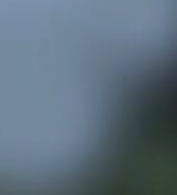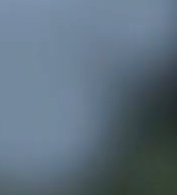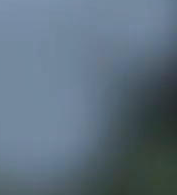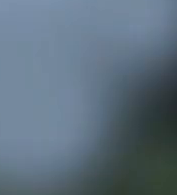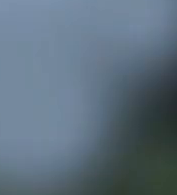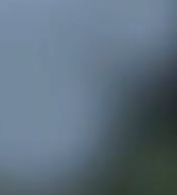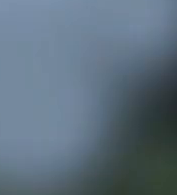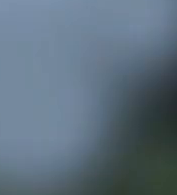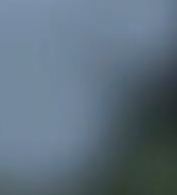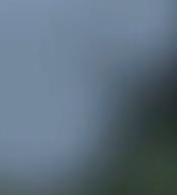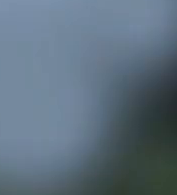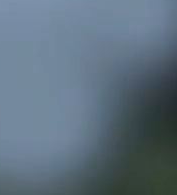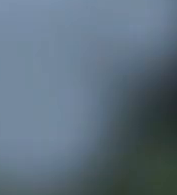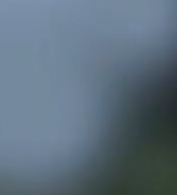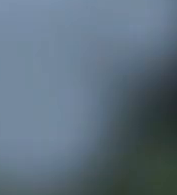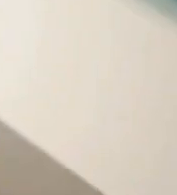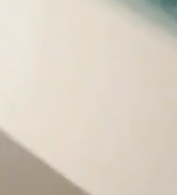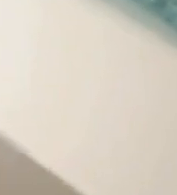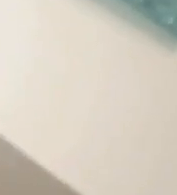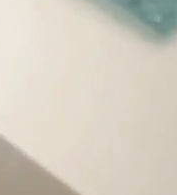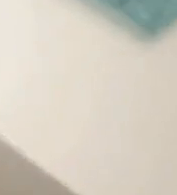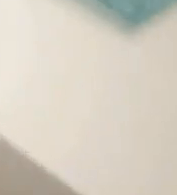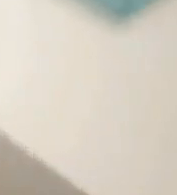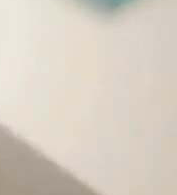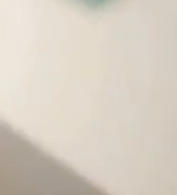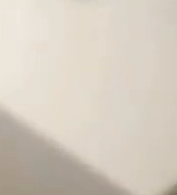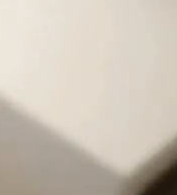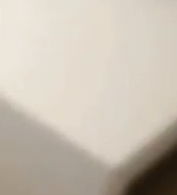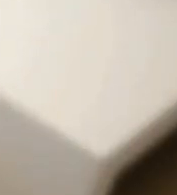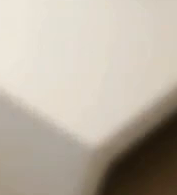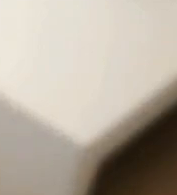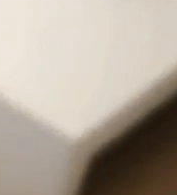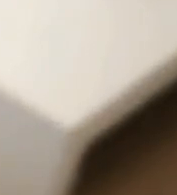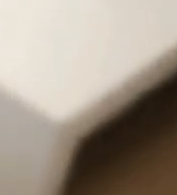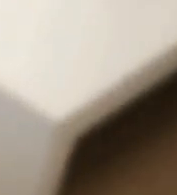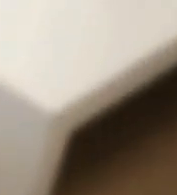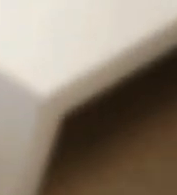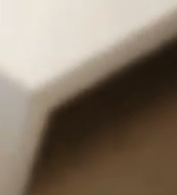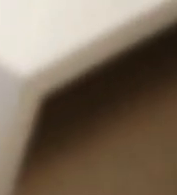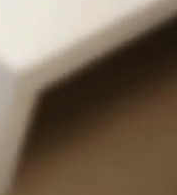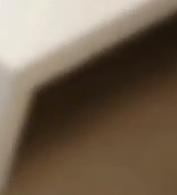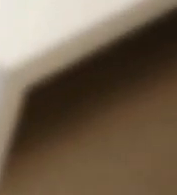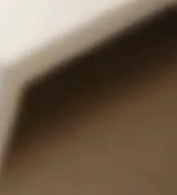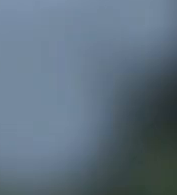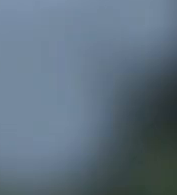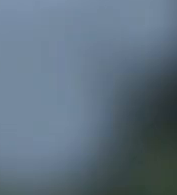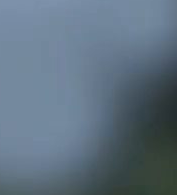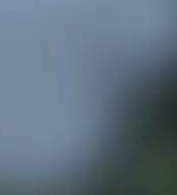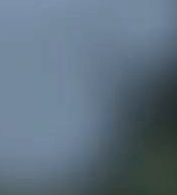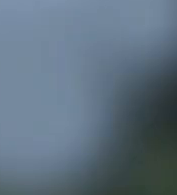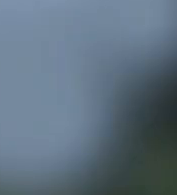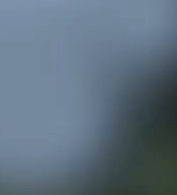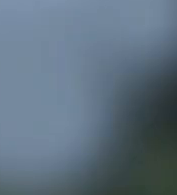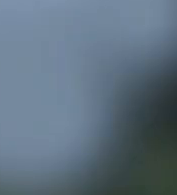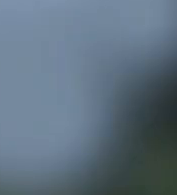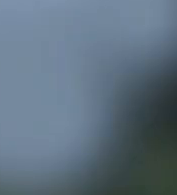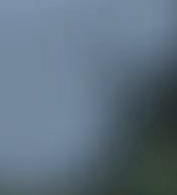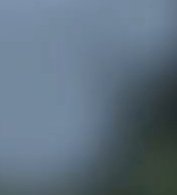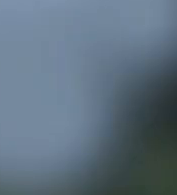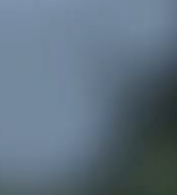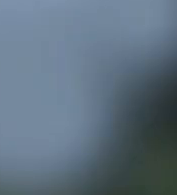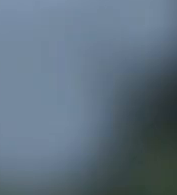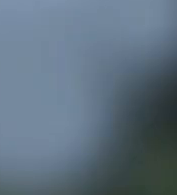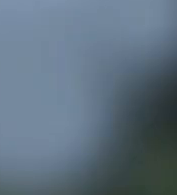compartilhe com o CVV aquilo que você não divide com ninguém. Valorizar a vida, é isso que o CVV faz. Ligue 141 e